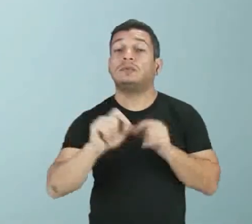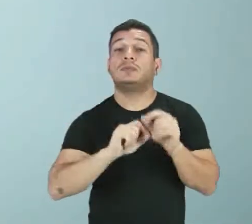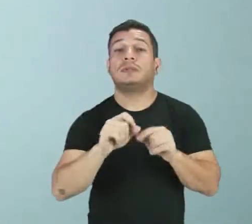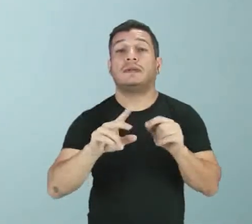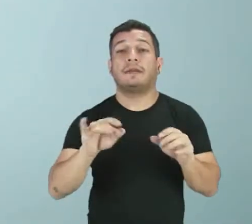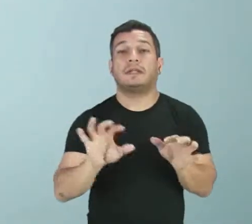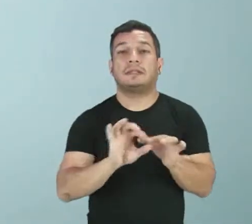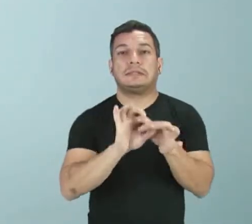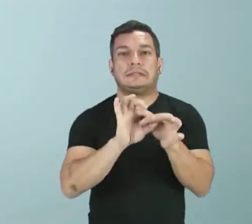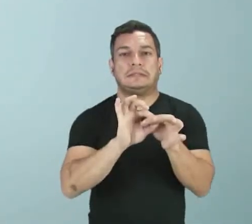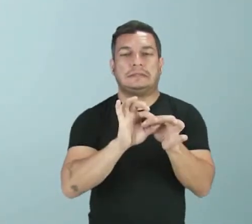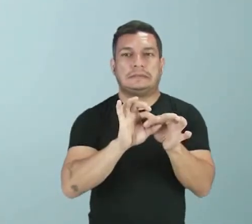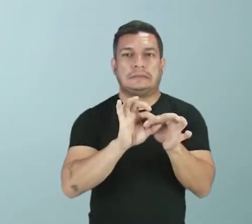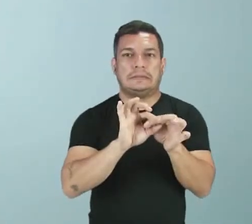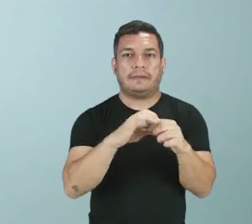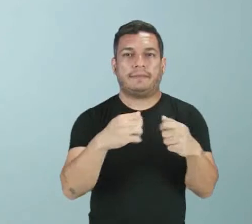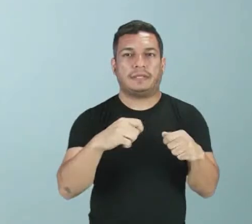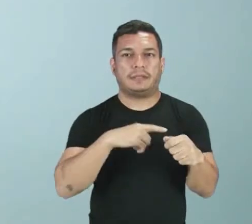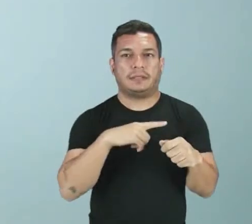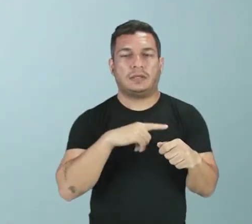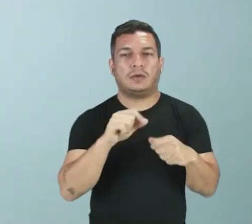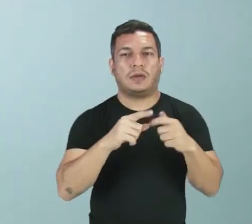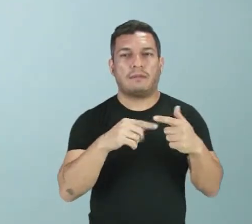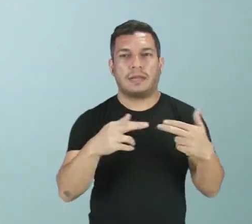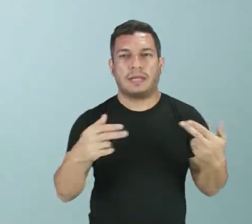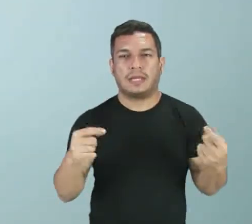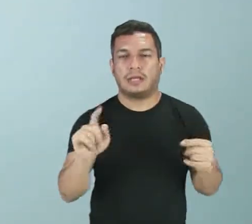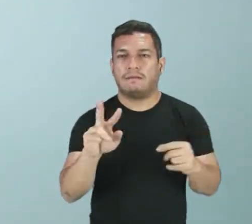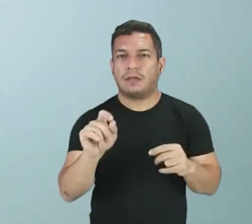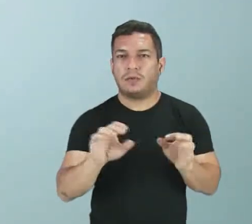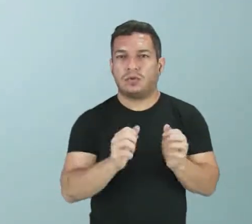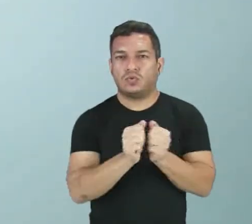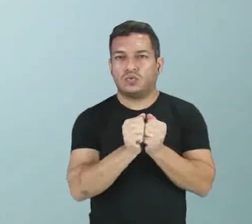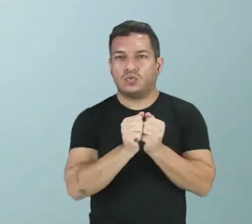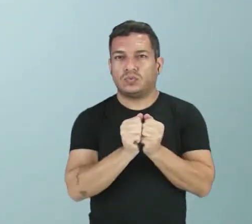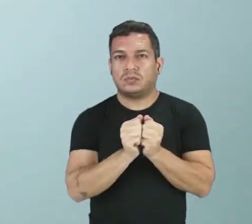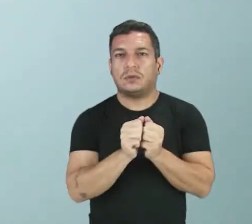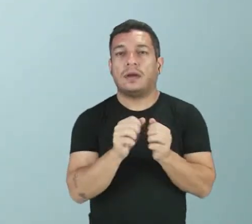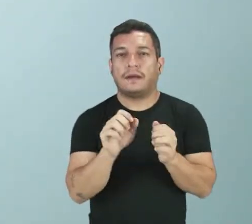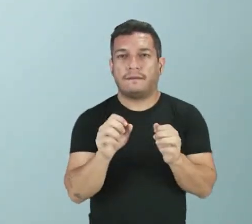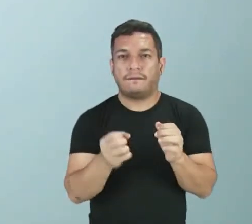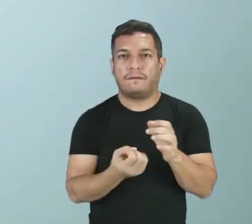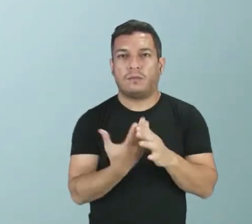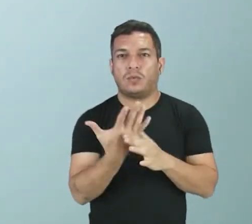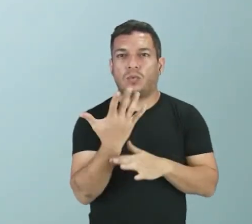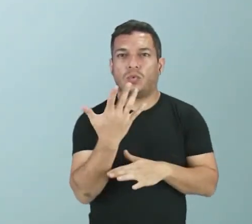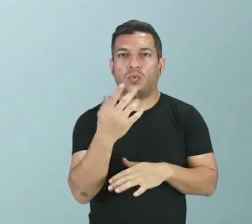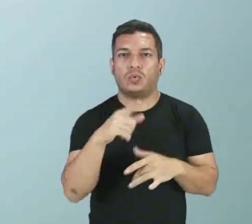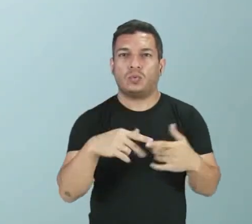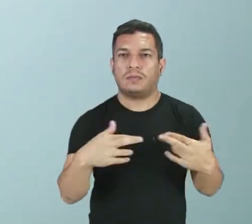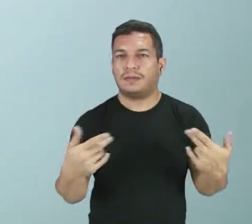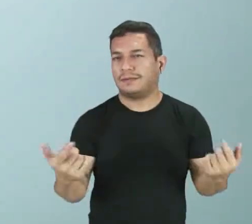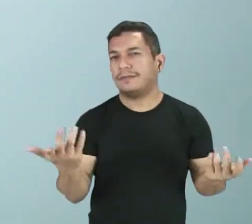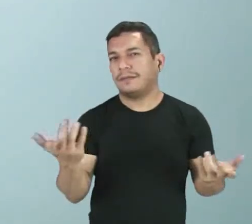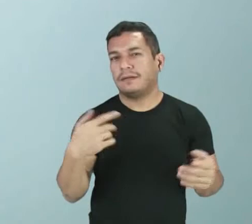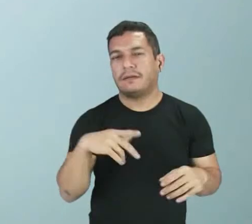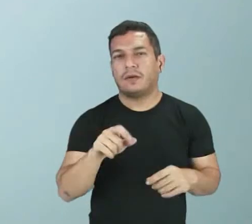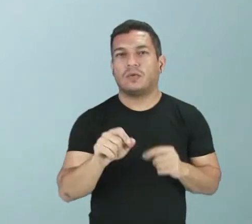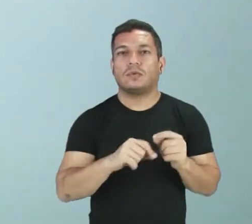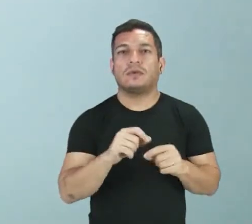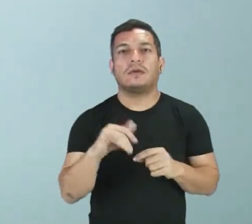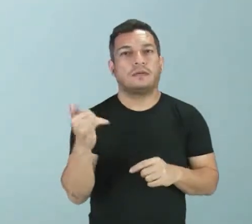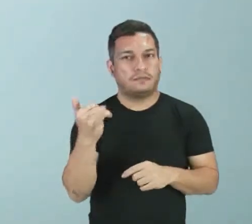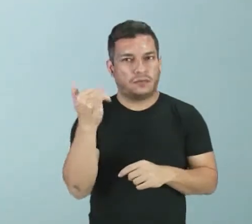vai se fundir, ou seja, você tem alguns materiais que vão se juntar e a partir daí formar um outro materiais. Ambos são de